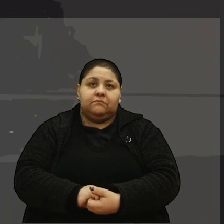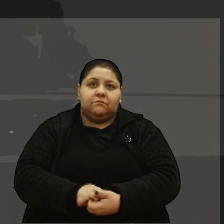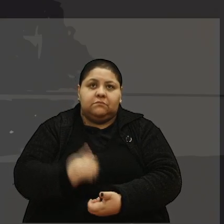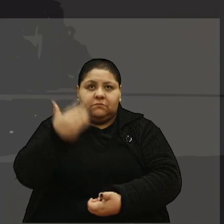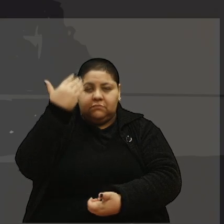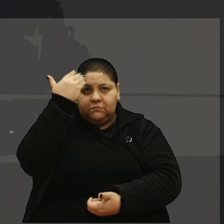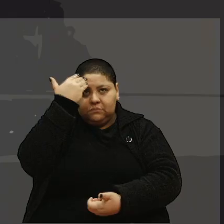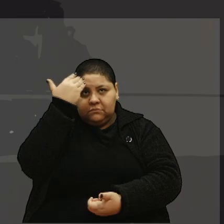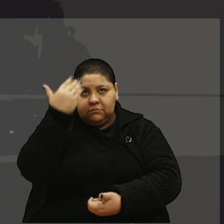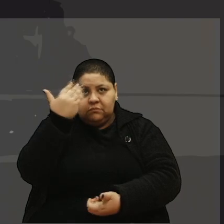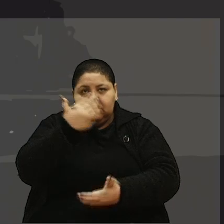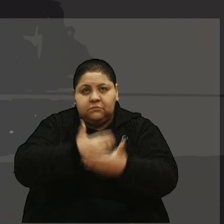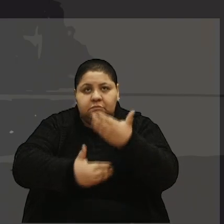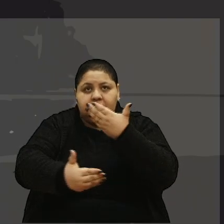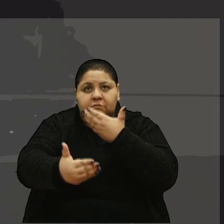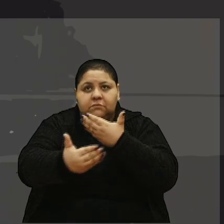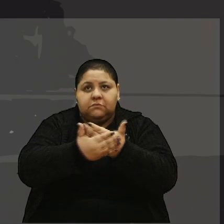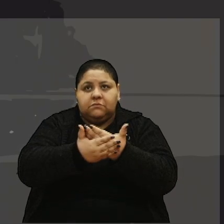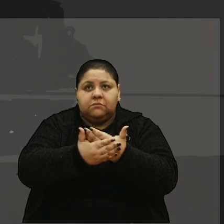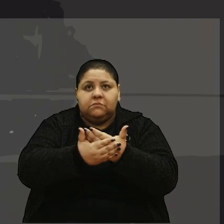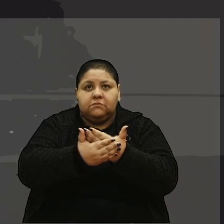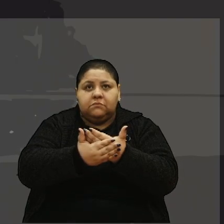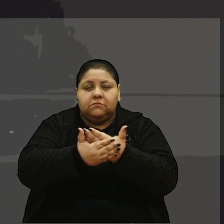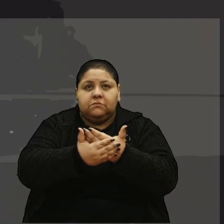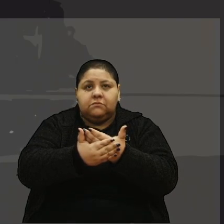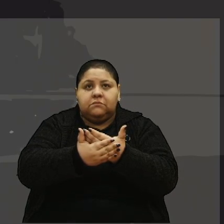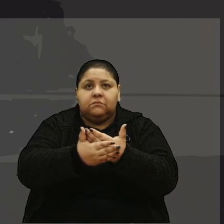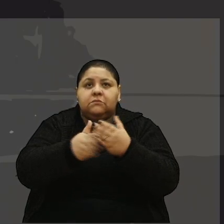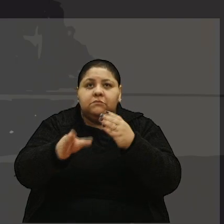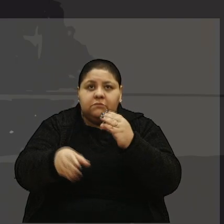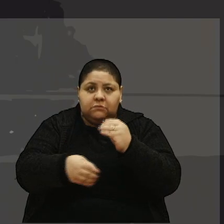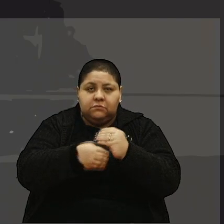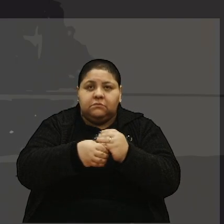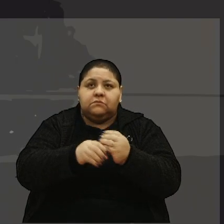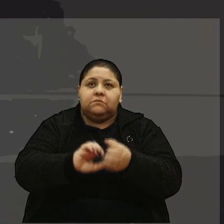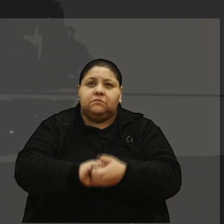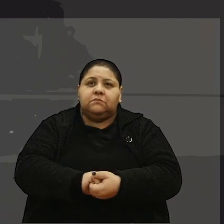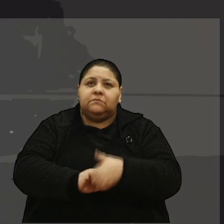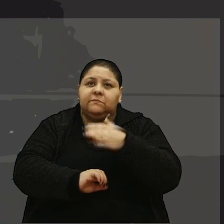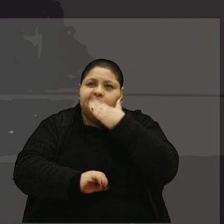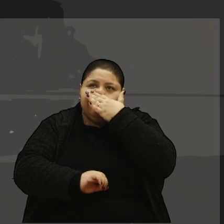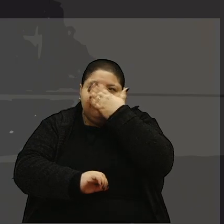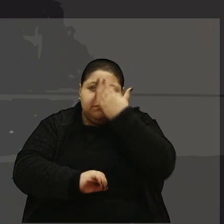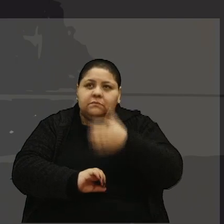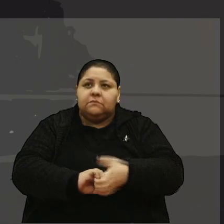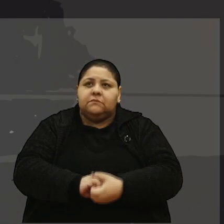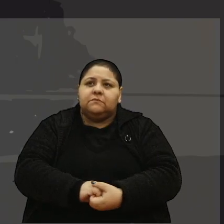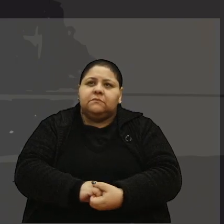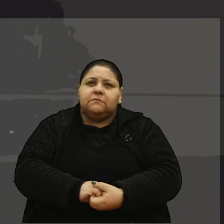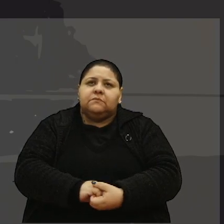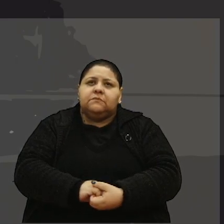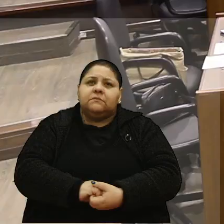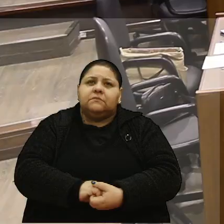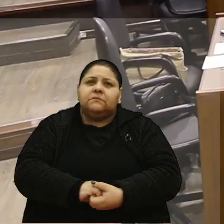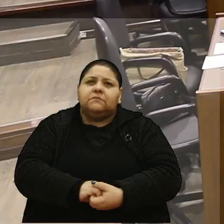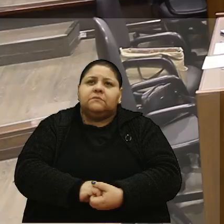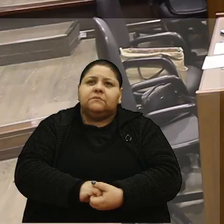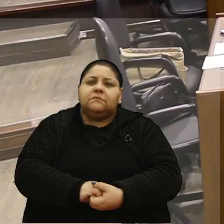Agradeço a todos. Concede uma parte, vereador? Sim, uma parte. Sim. Uma parte depois também.